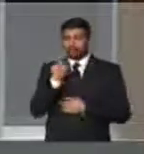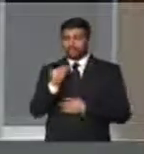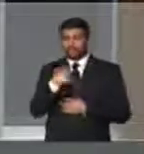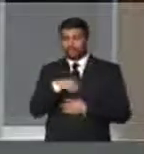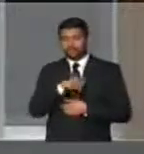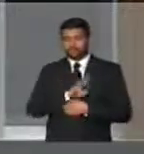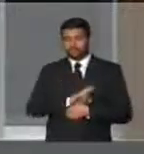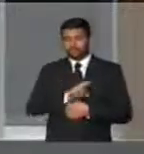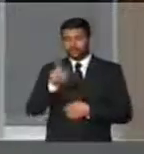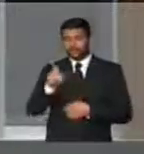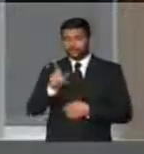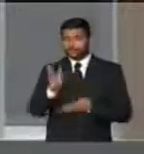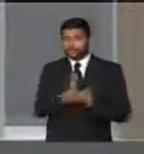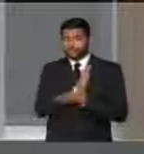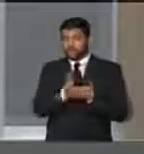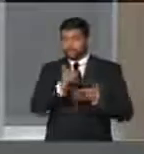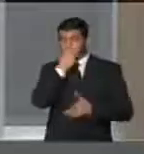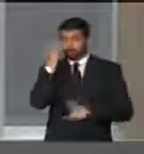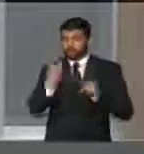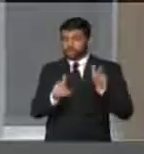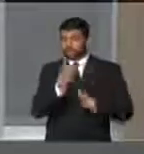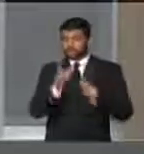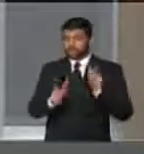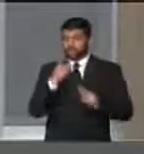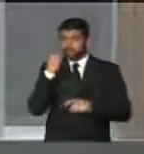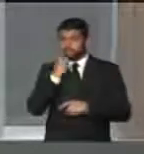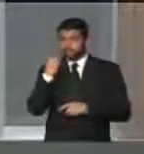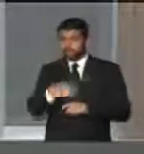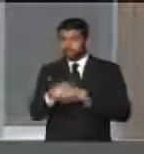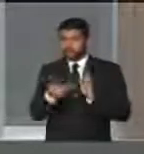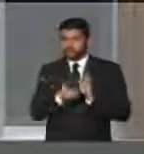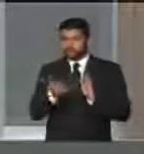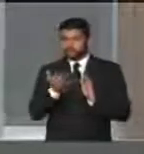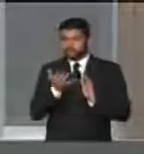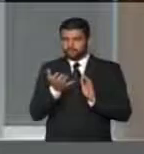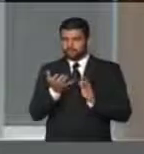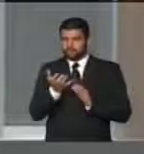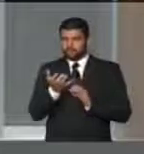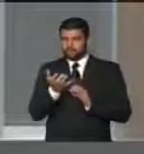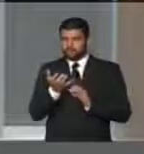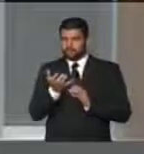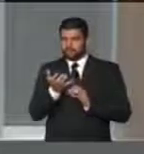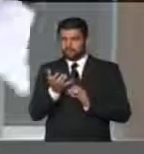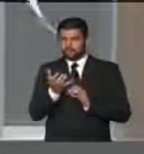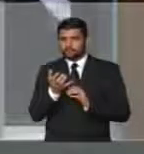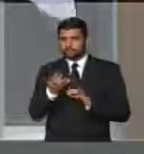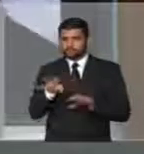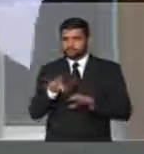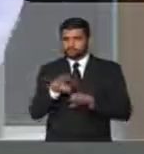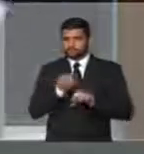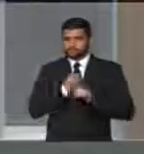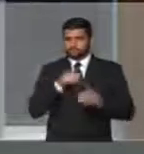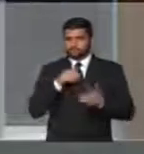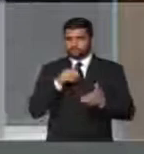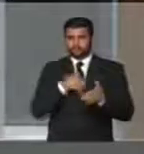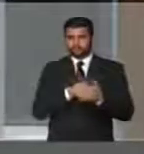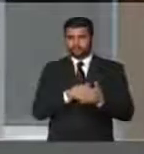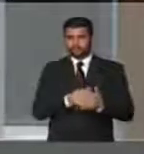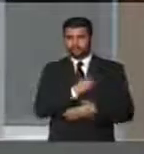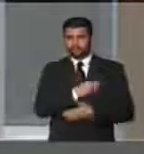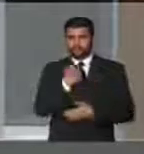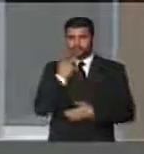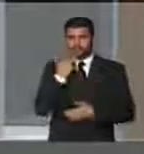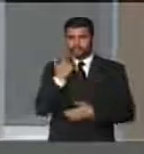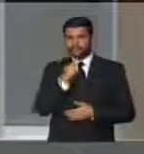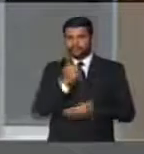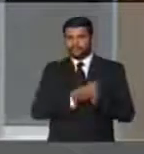ao contrário de que alguns dessa casa que querem sentir o impacto que teve e dizer, não, nós